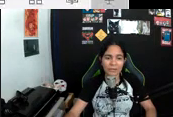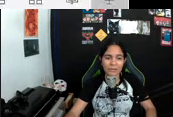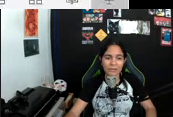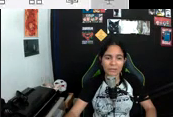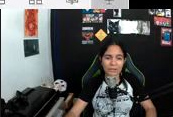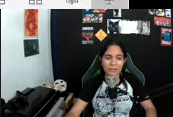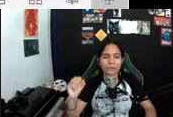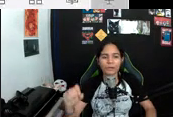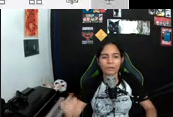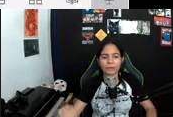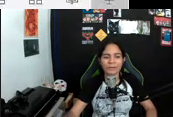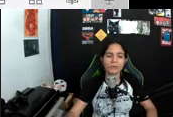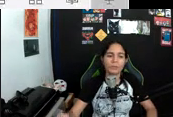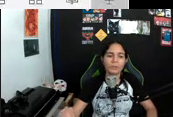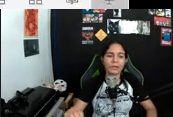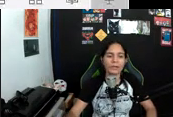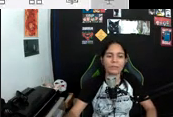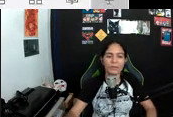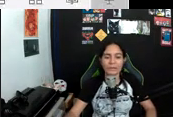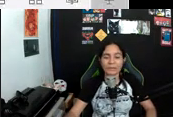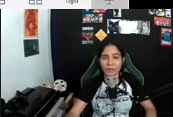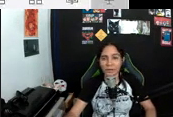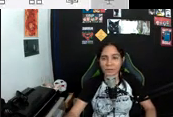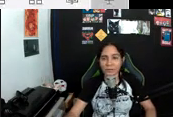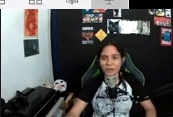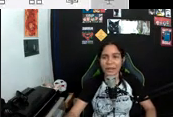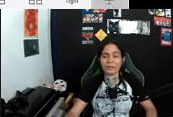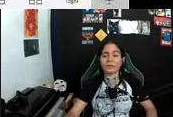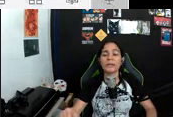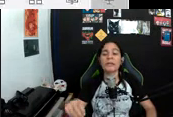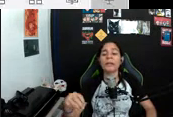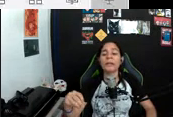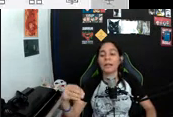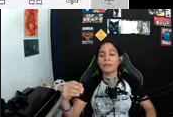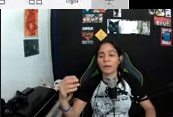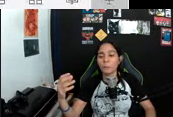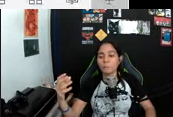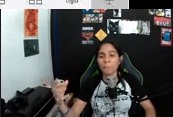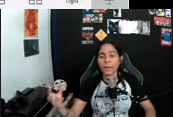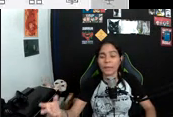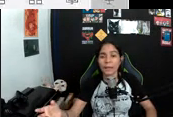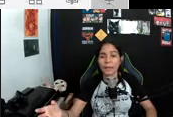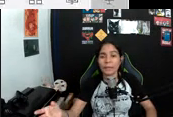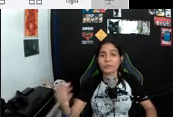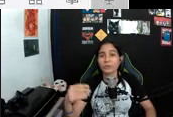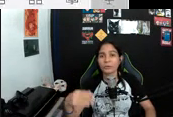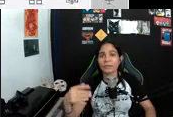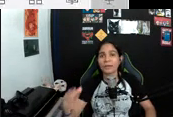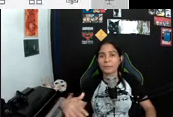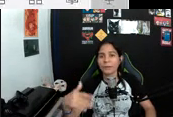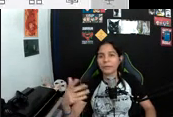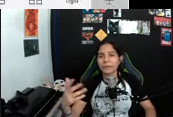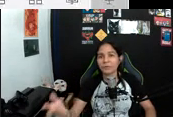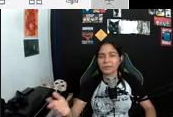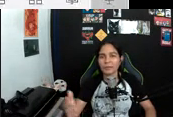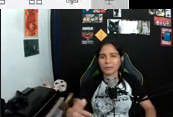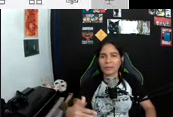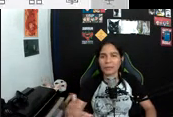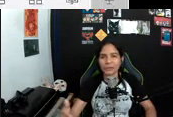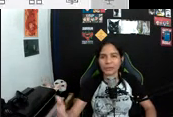paciente tem o direito de receber toda a informação sobre medicamentos que lhes serão administrados, né? Então, isso ajuda até para